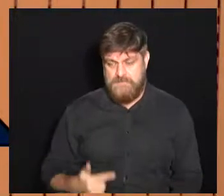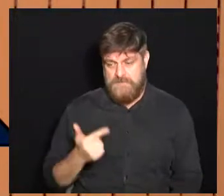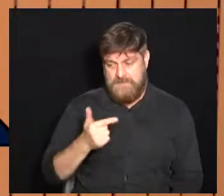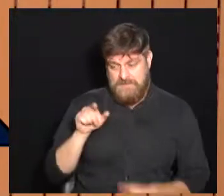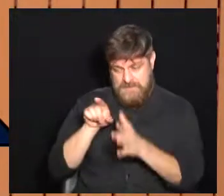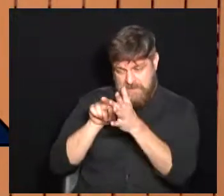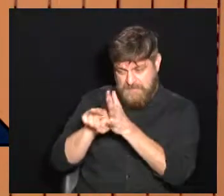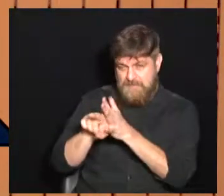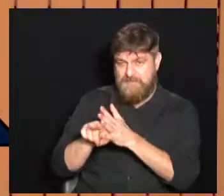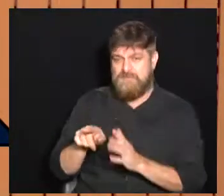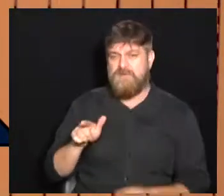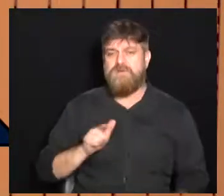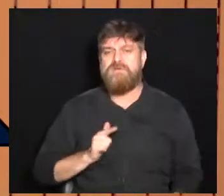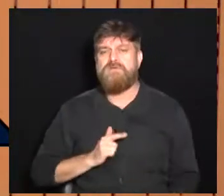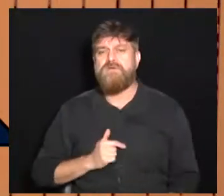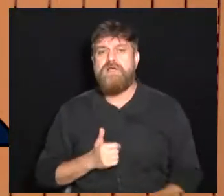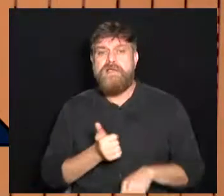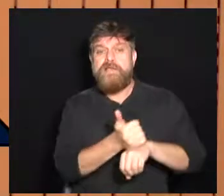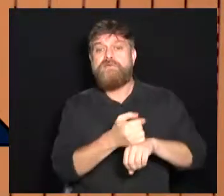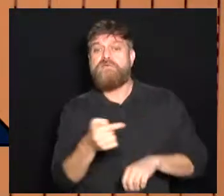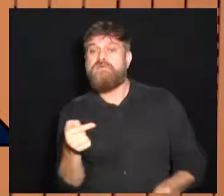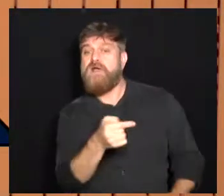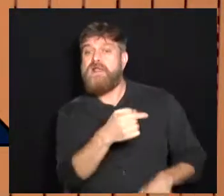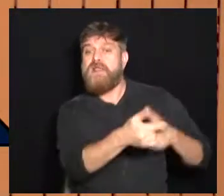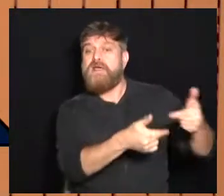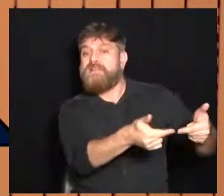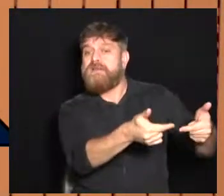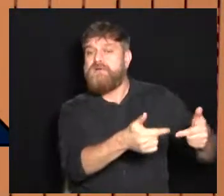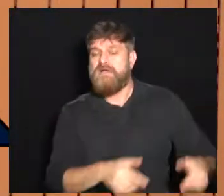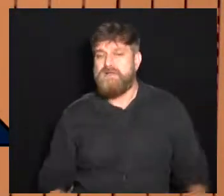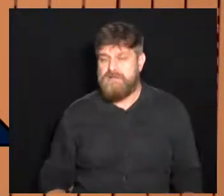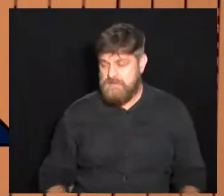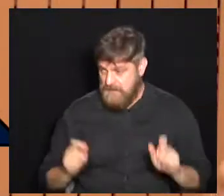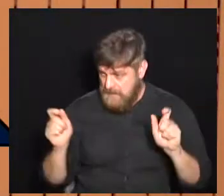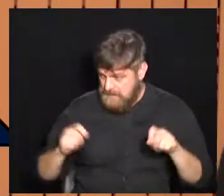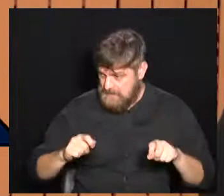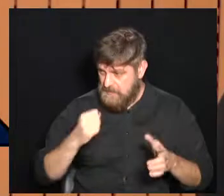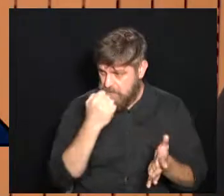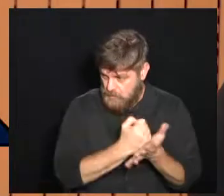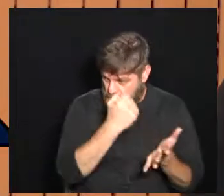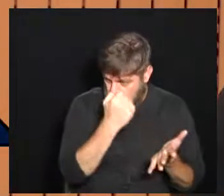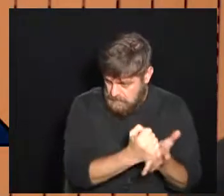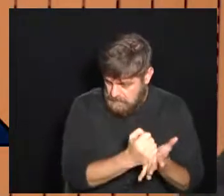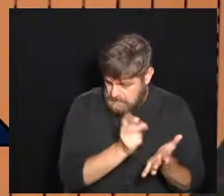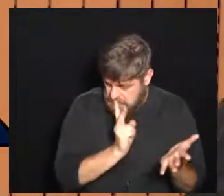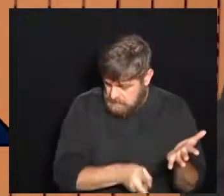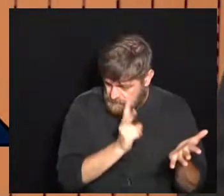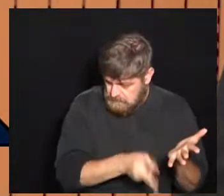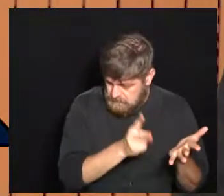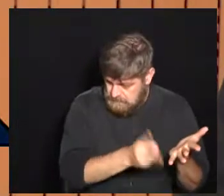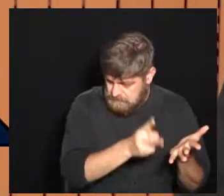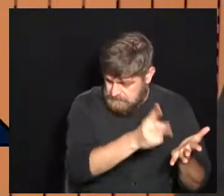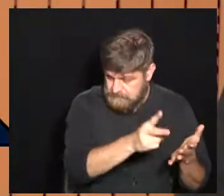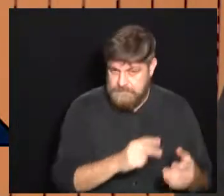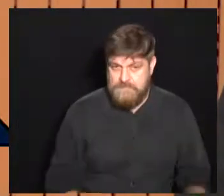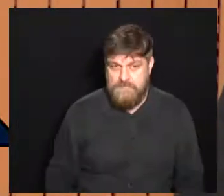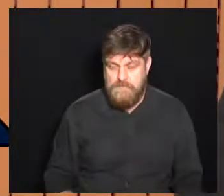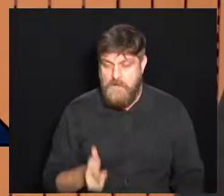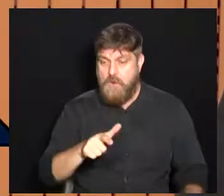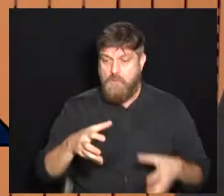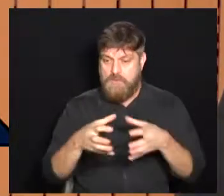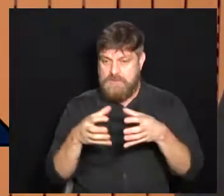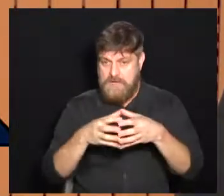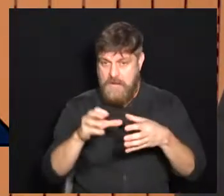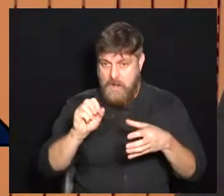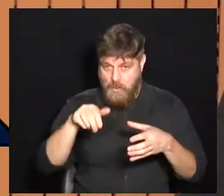como ficam os atuais profissionais? Há possibilidade deles serem contratados pela próxima